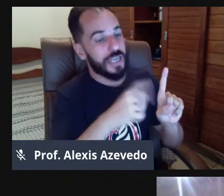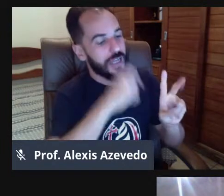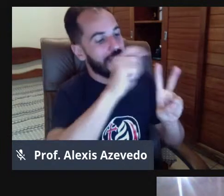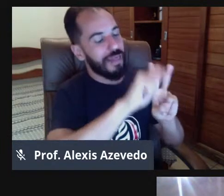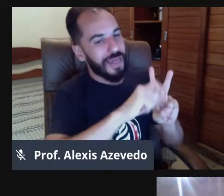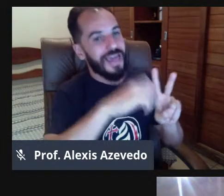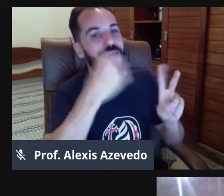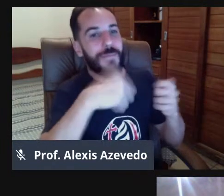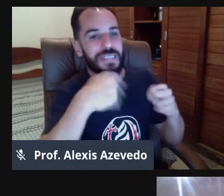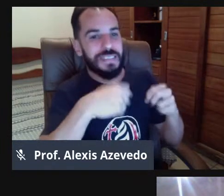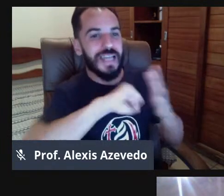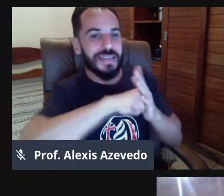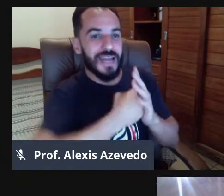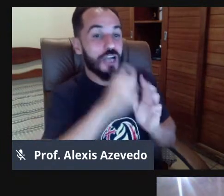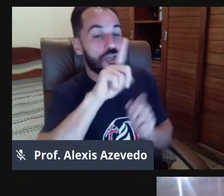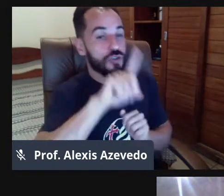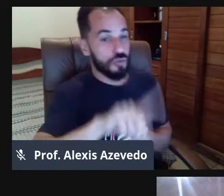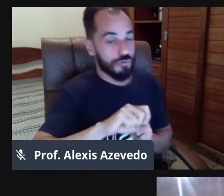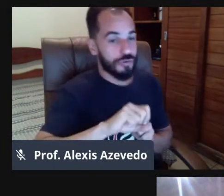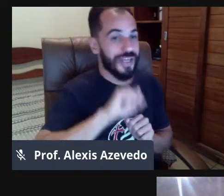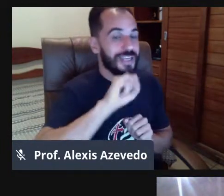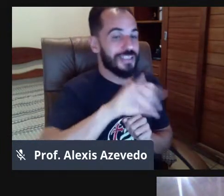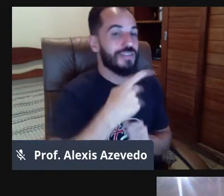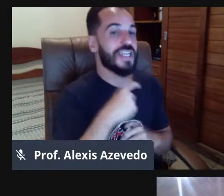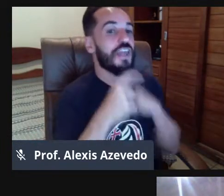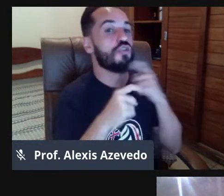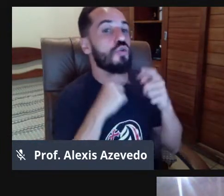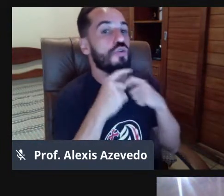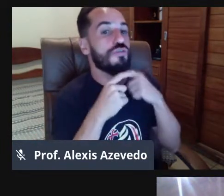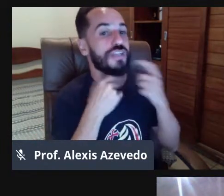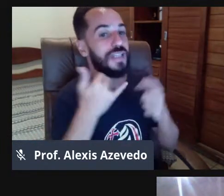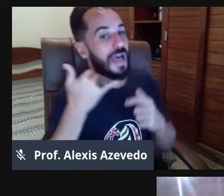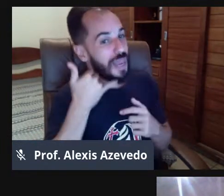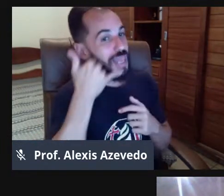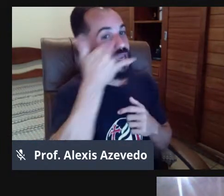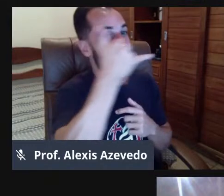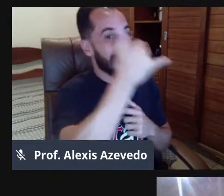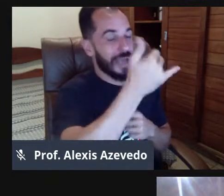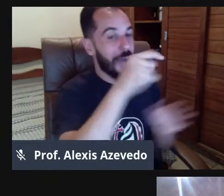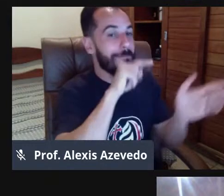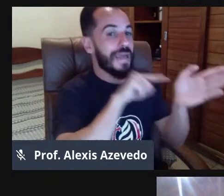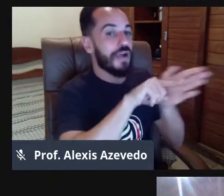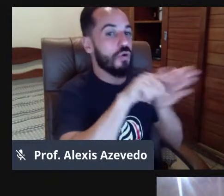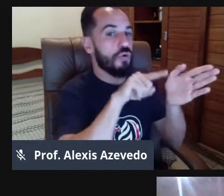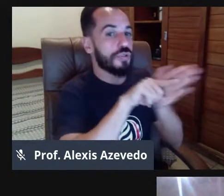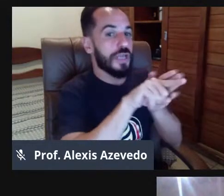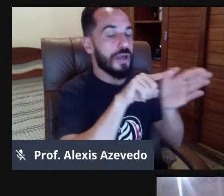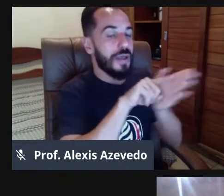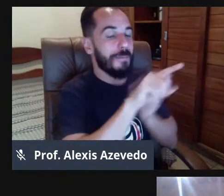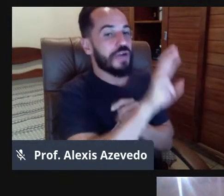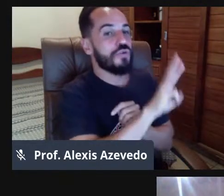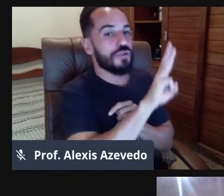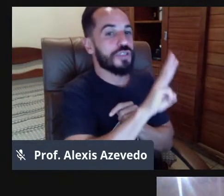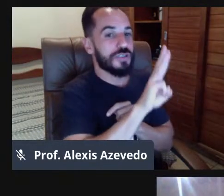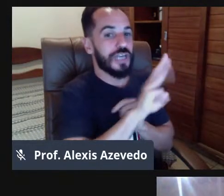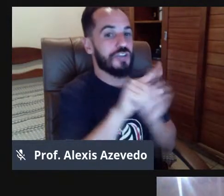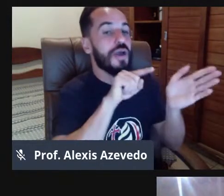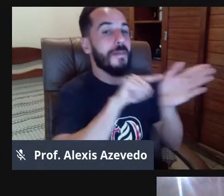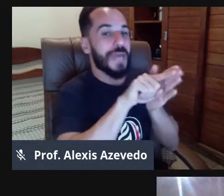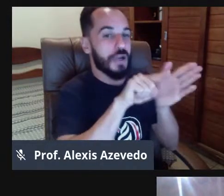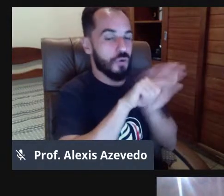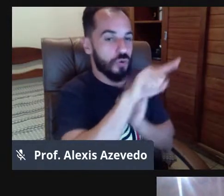curso, pergunte, não fica no achismo, não, recorra ao site, que lá tem todas